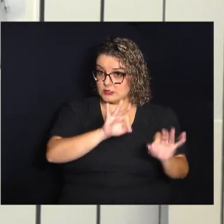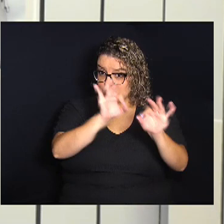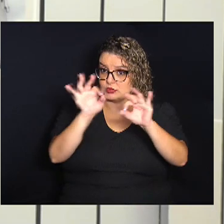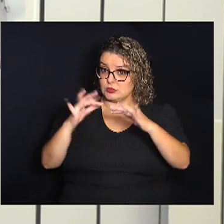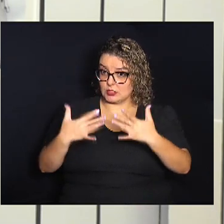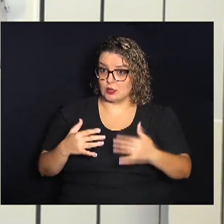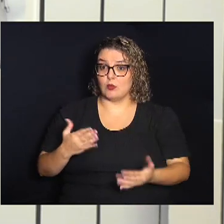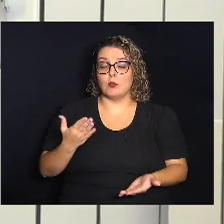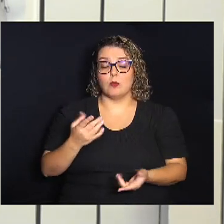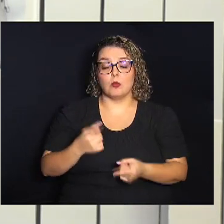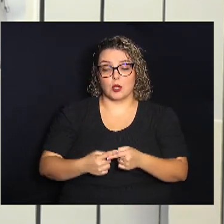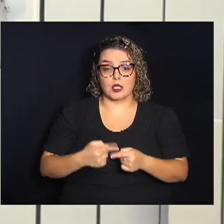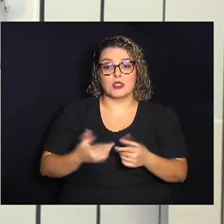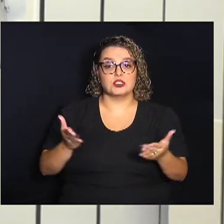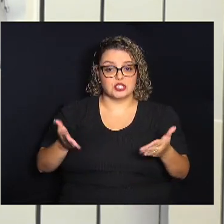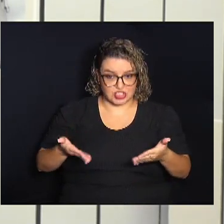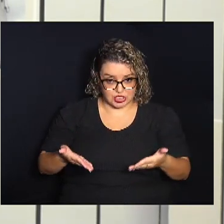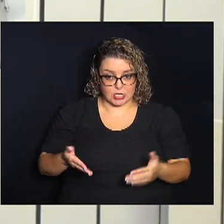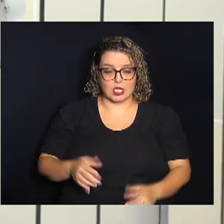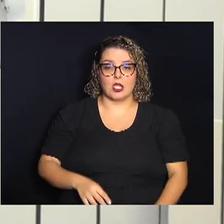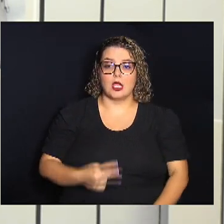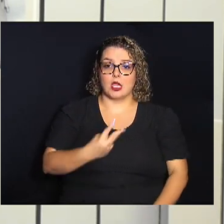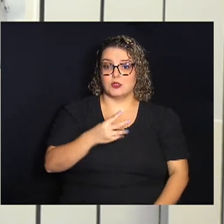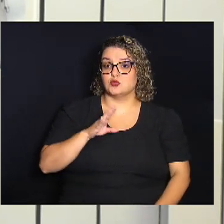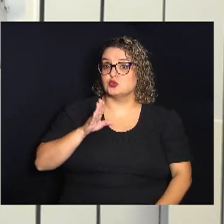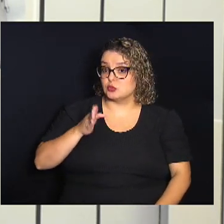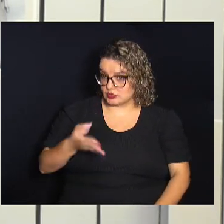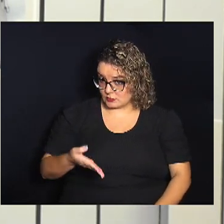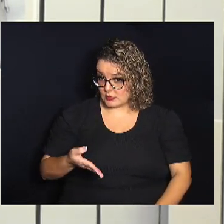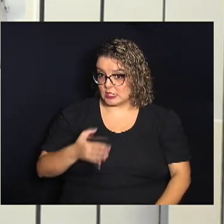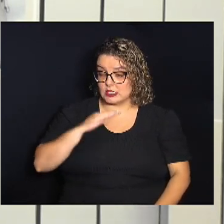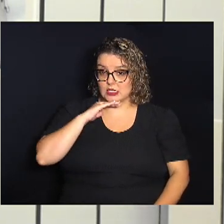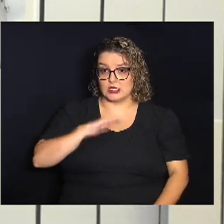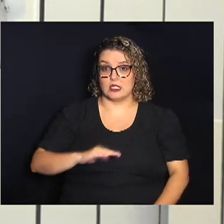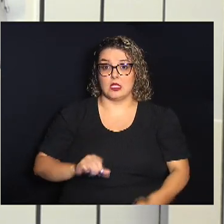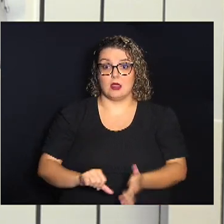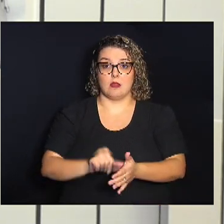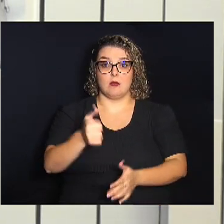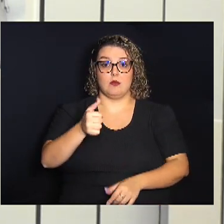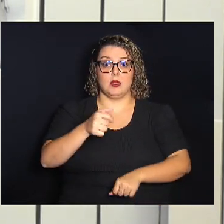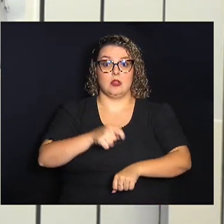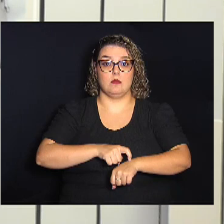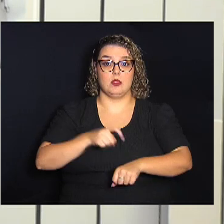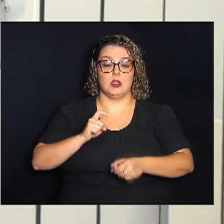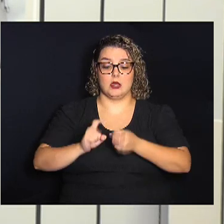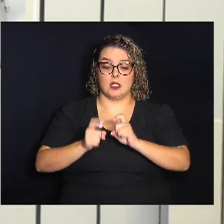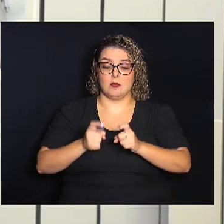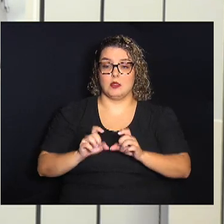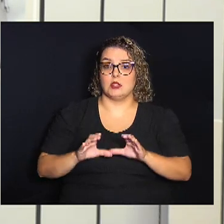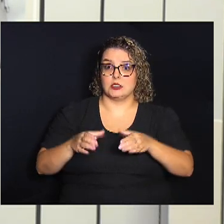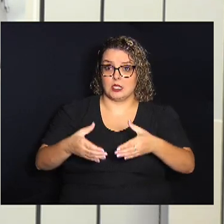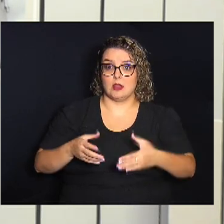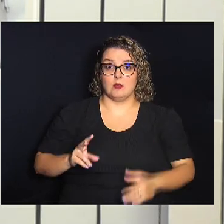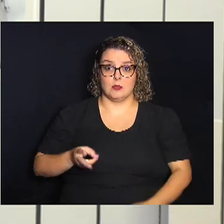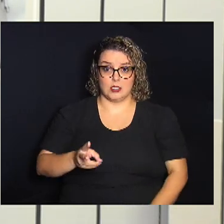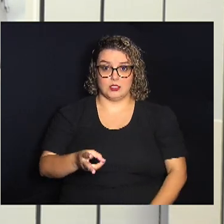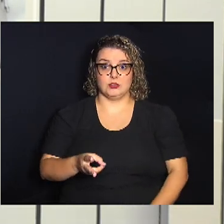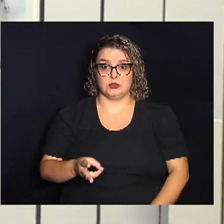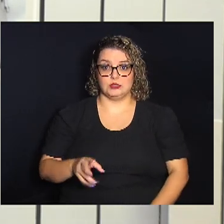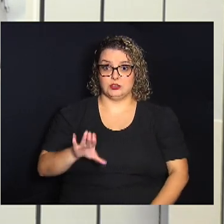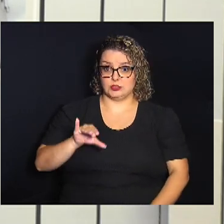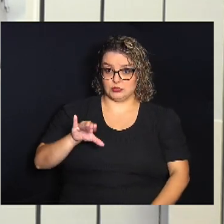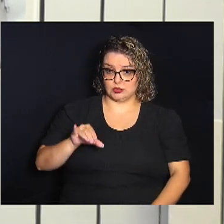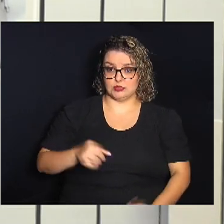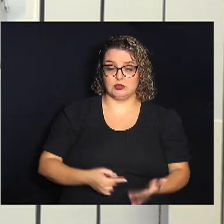acompanhando, porque daqui a pouco, às 2h30 da tarde, acontece a primeira reunião da Comissão Permanente de Ciência